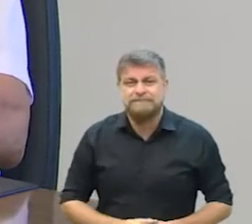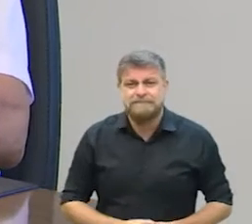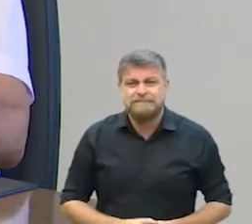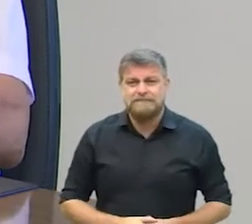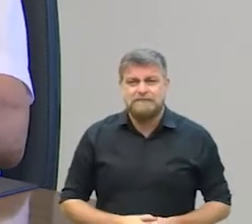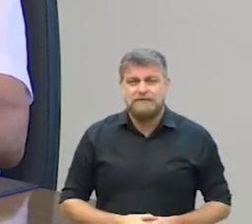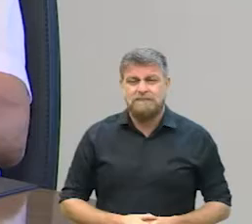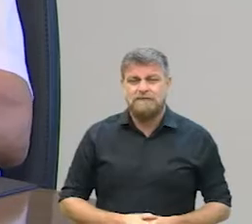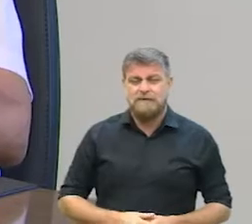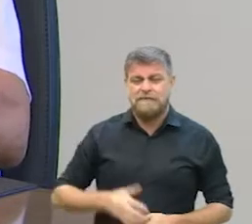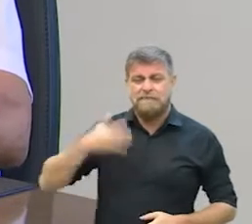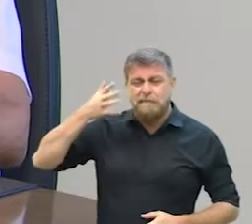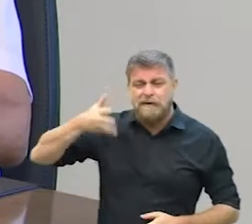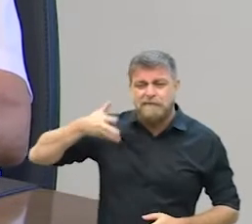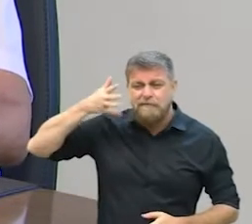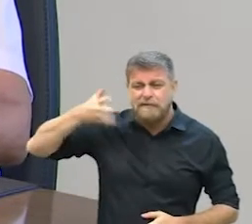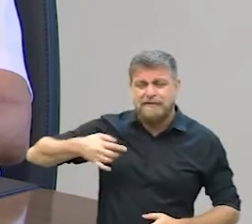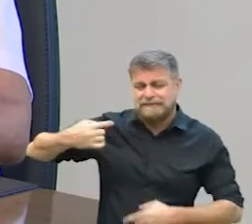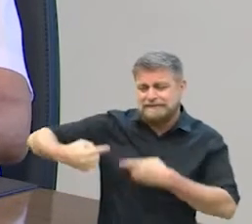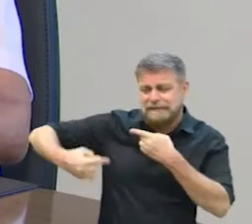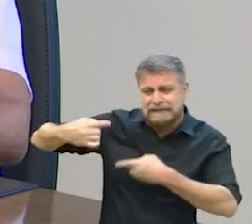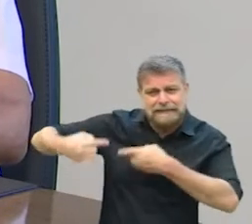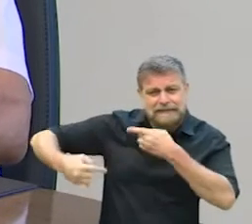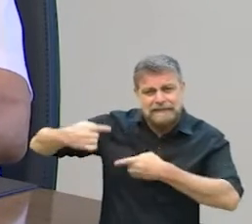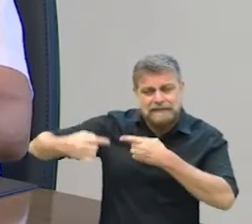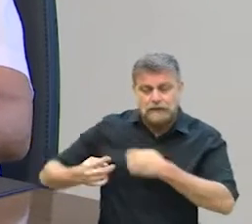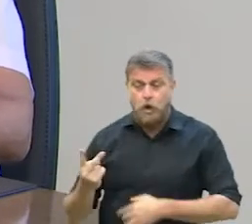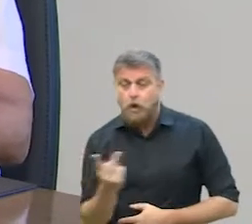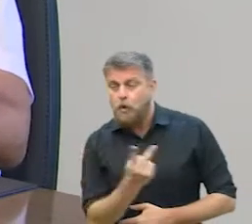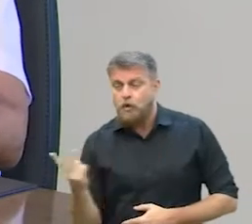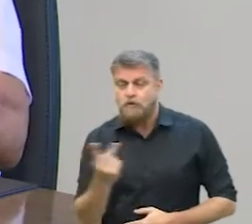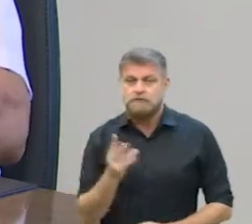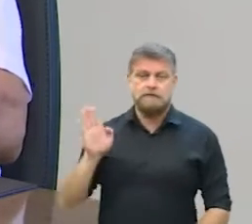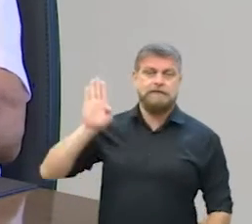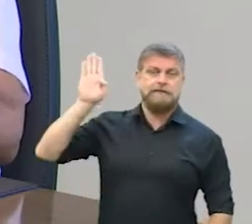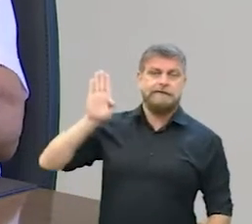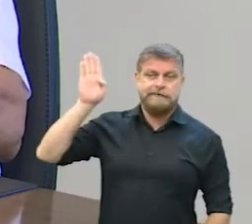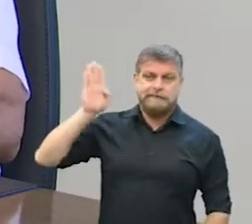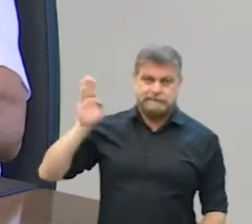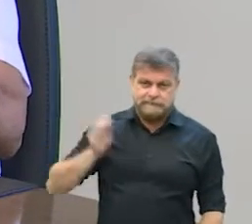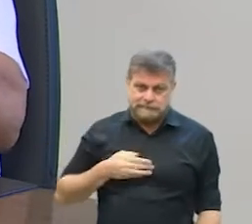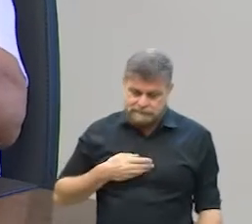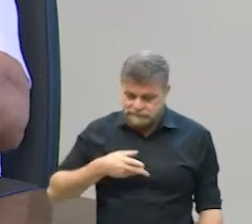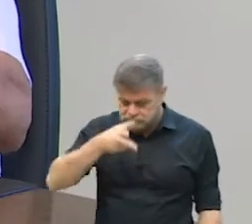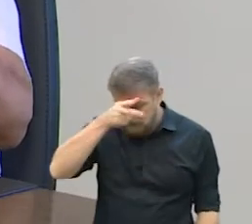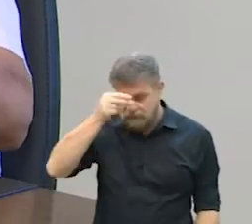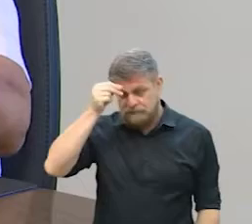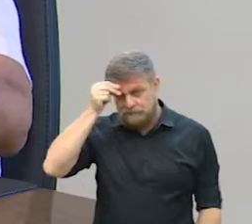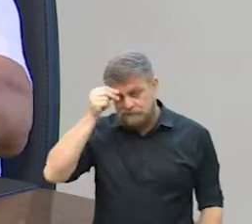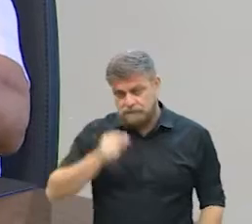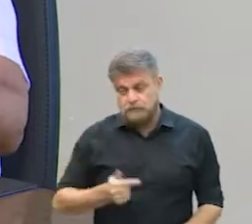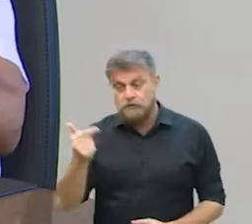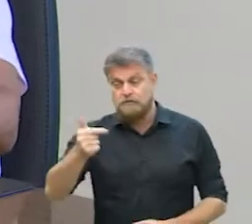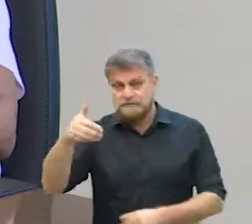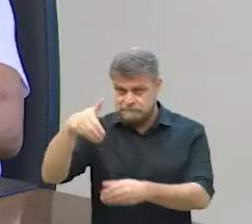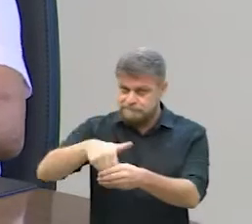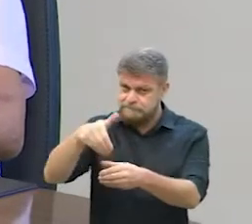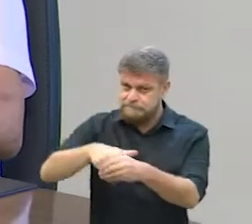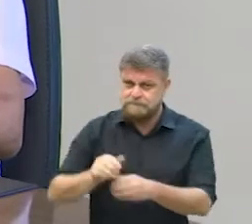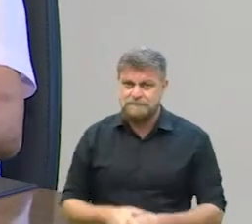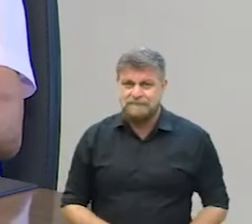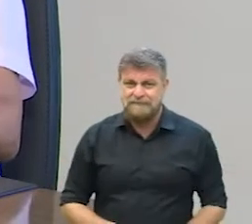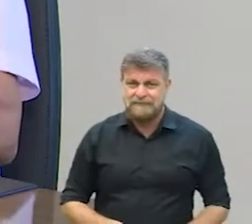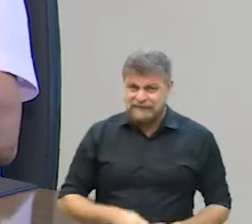creches. Então, isso foi um tema amplamente discutido e debatido pelos 2 candidatos que chegaram ao segundo